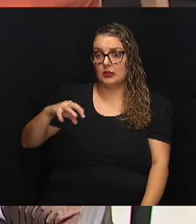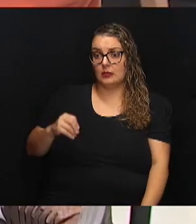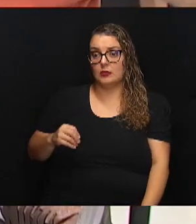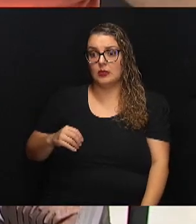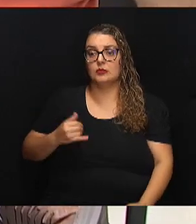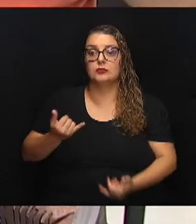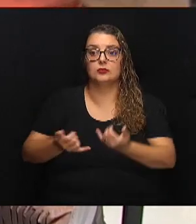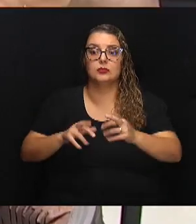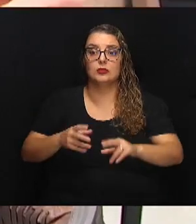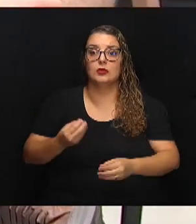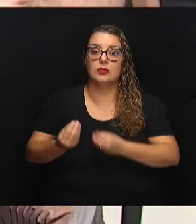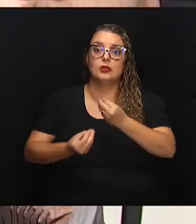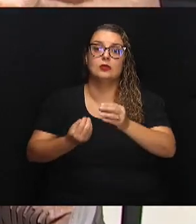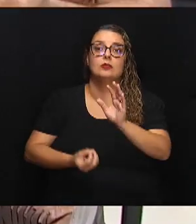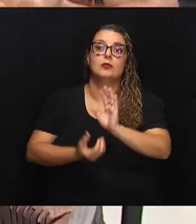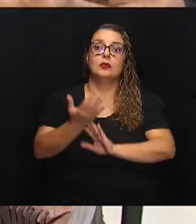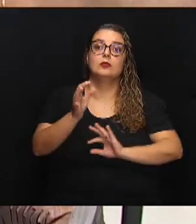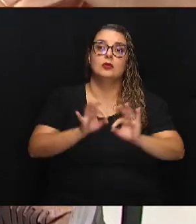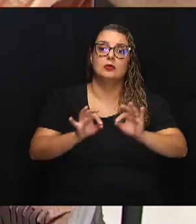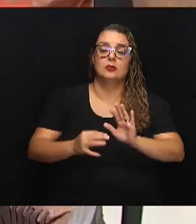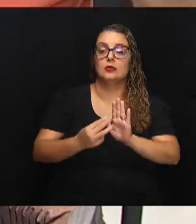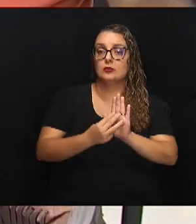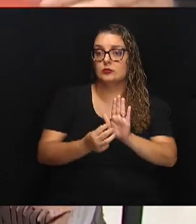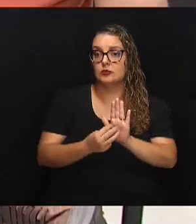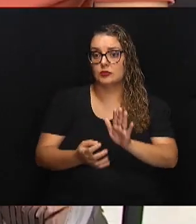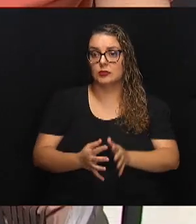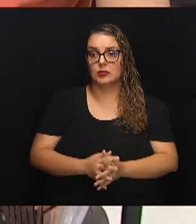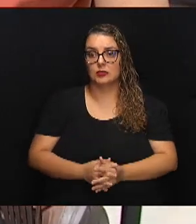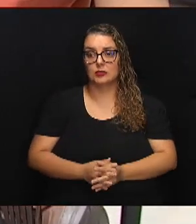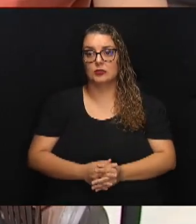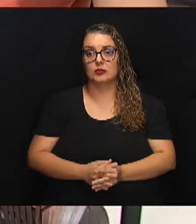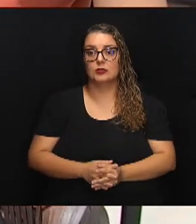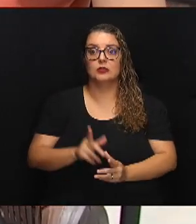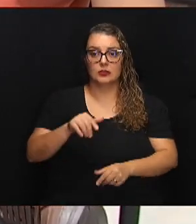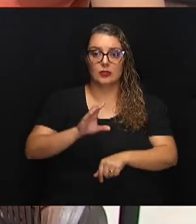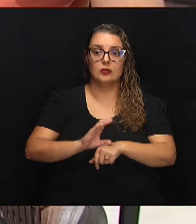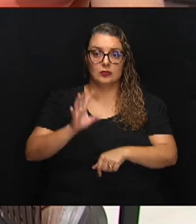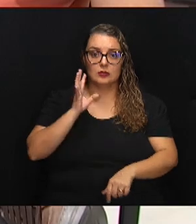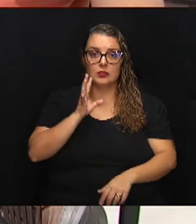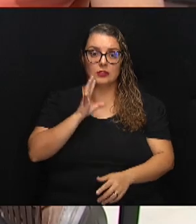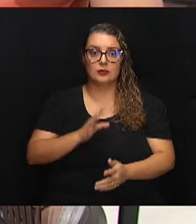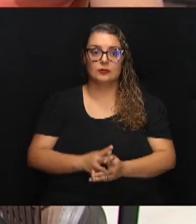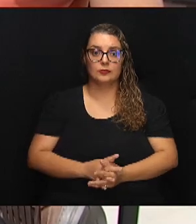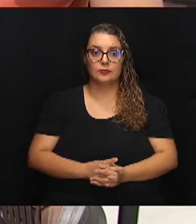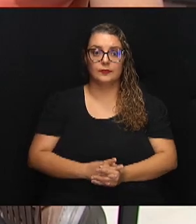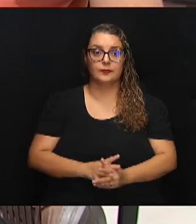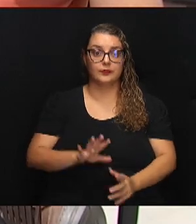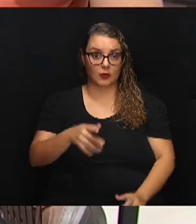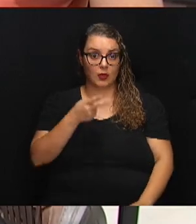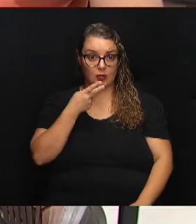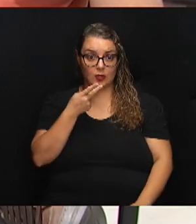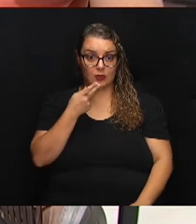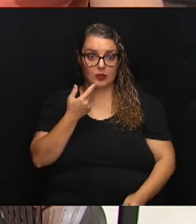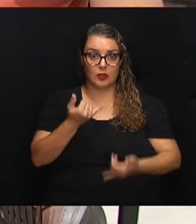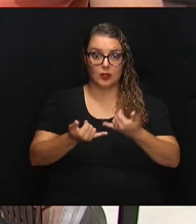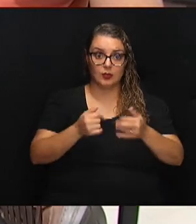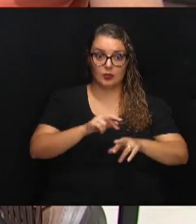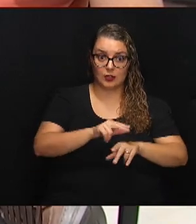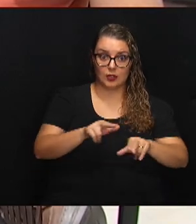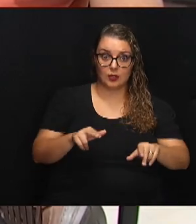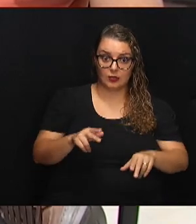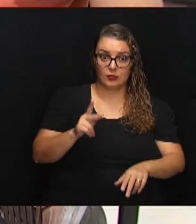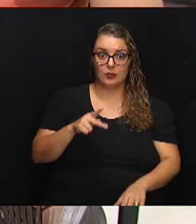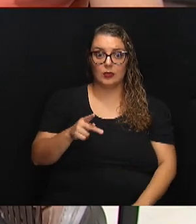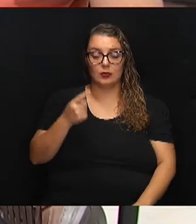como fazer o projeto, as metodologias. Então é um curso bem bacana. Quando a gente fala em jogos, professor,